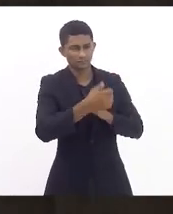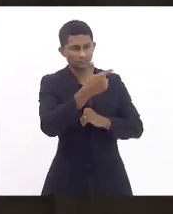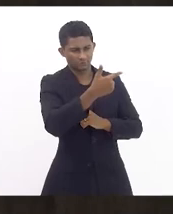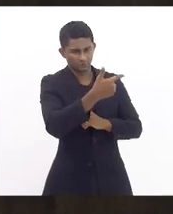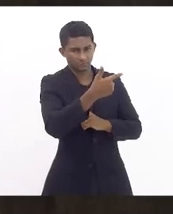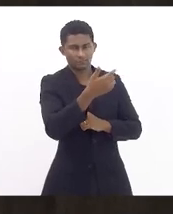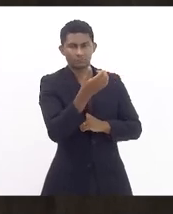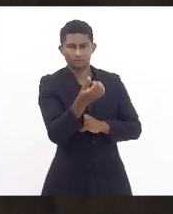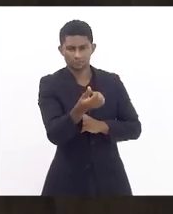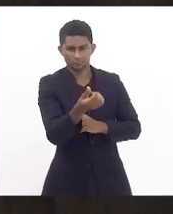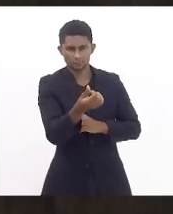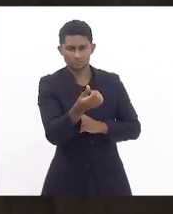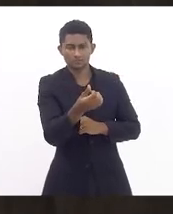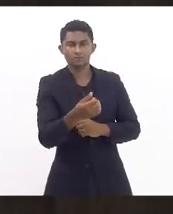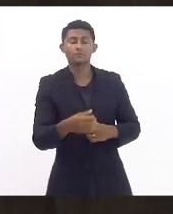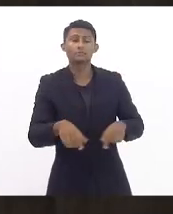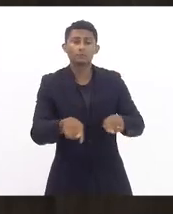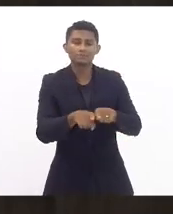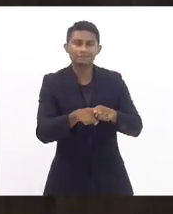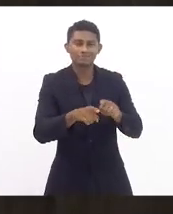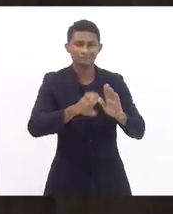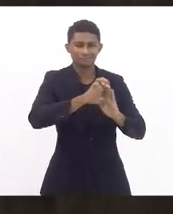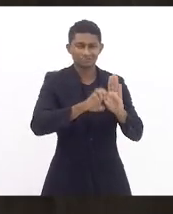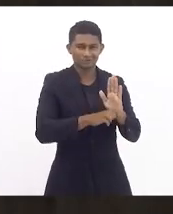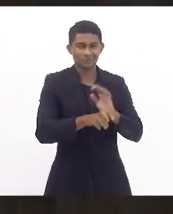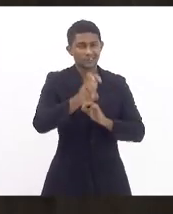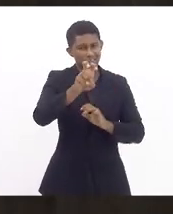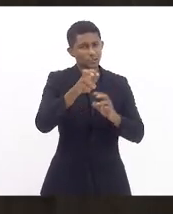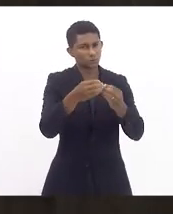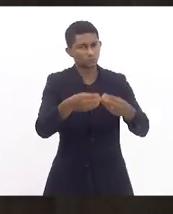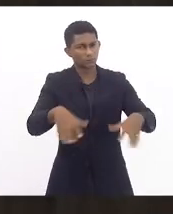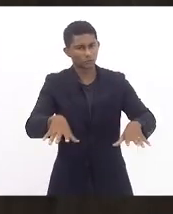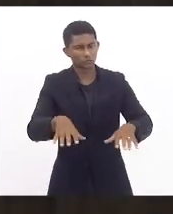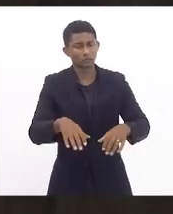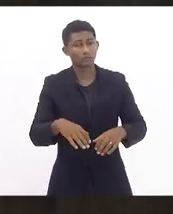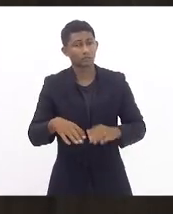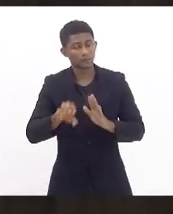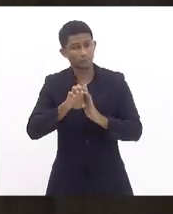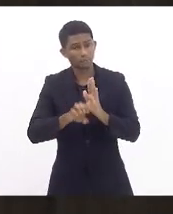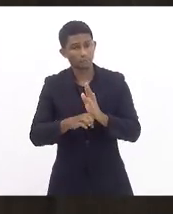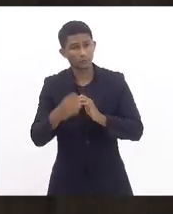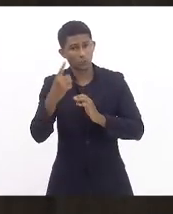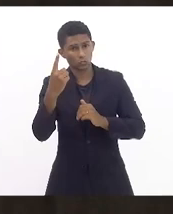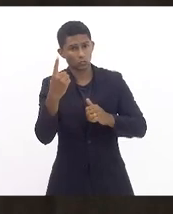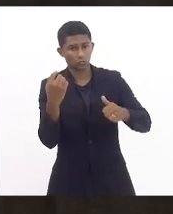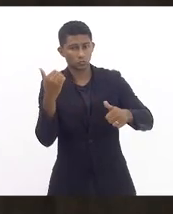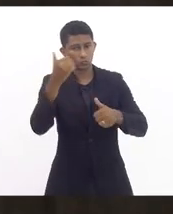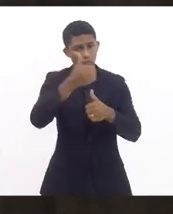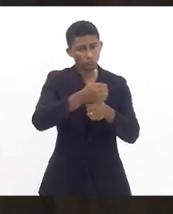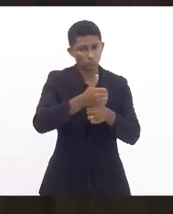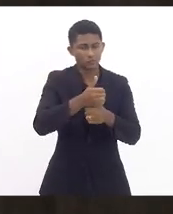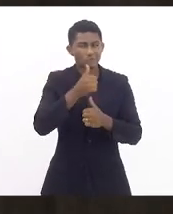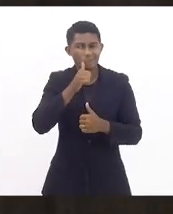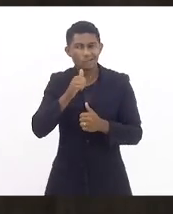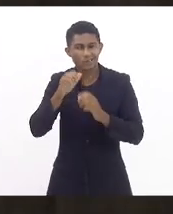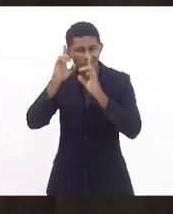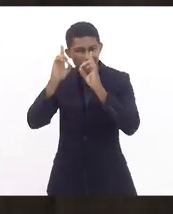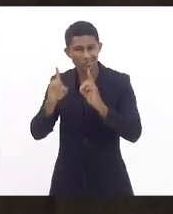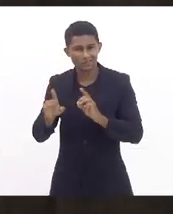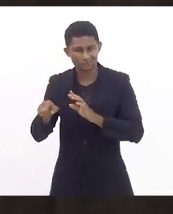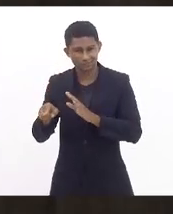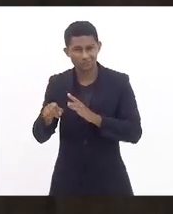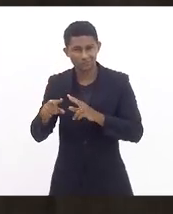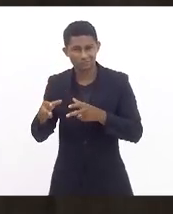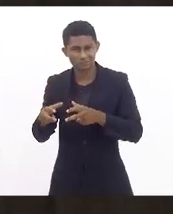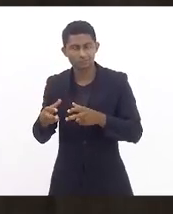6. Prejudicada a emenda 5 pela aprovação da emenda 1 da Comissão de Direitos da Mulher, concluindo